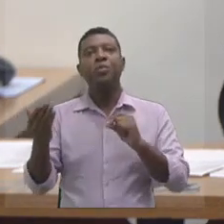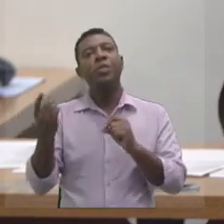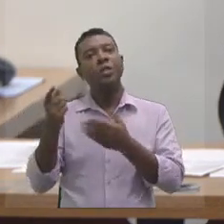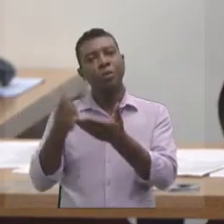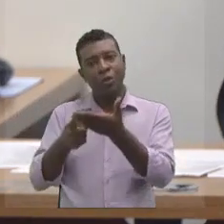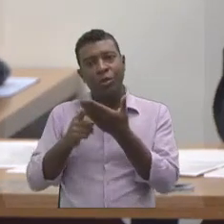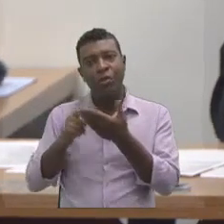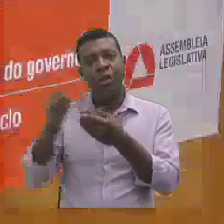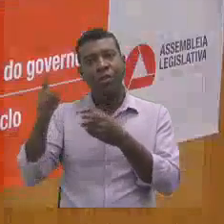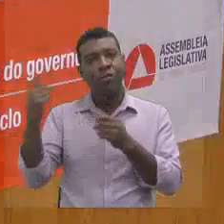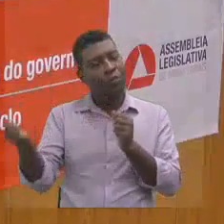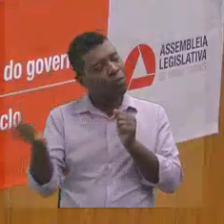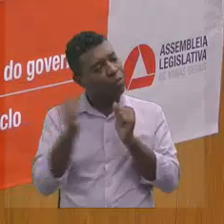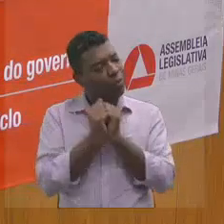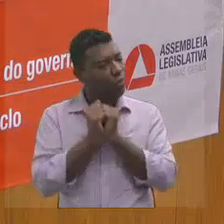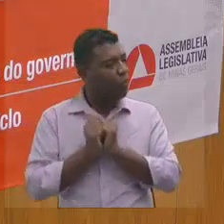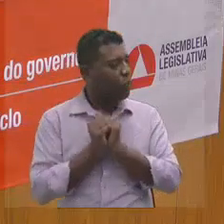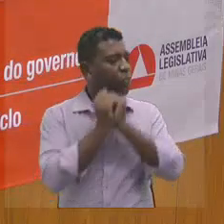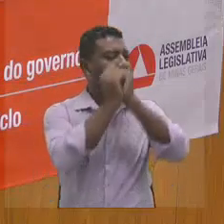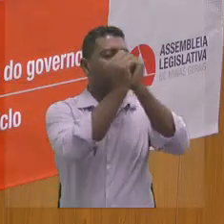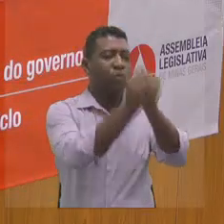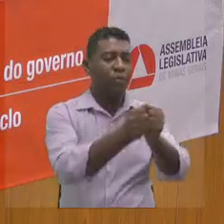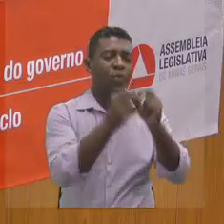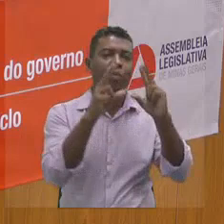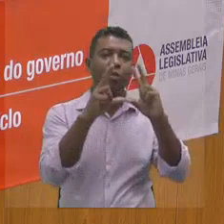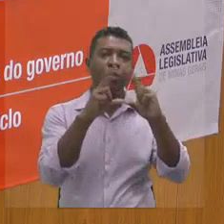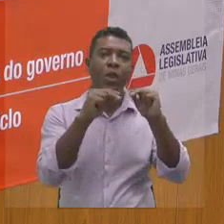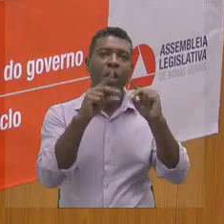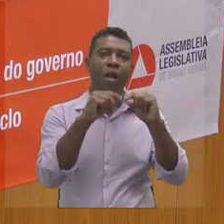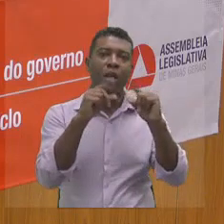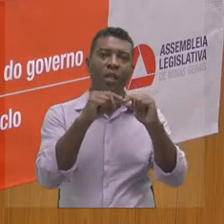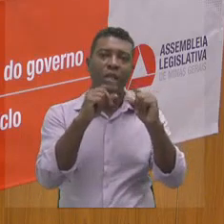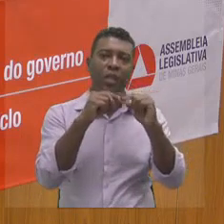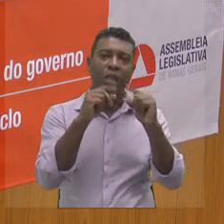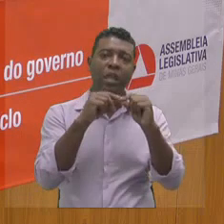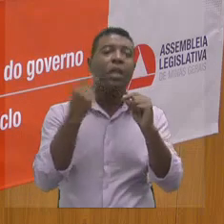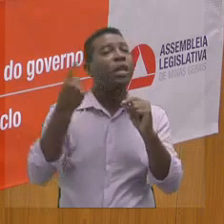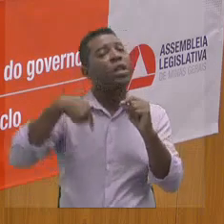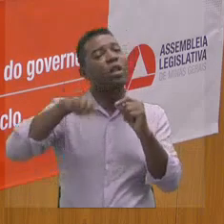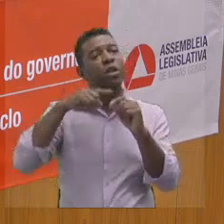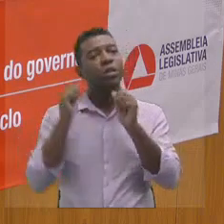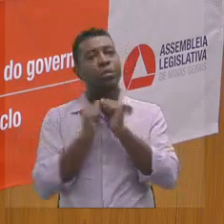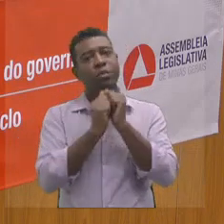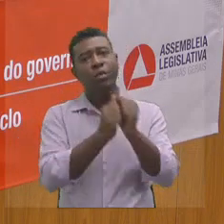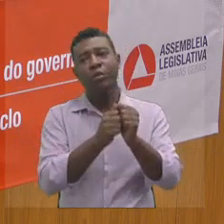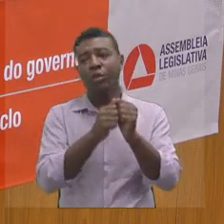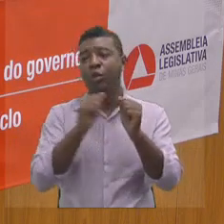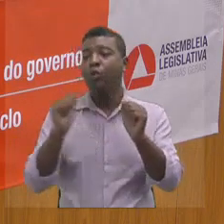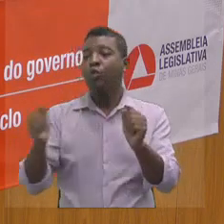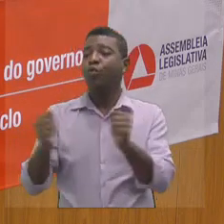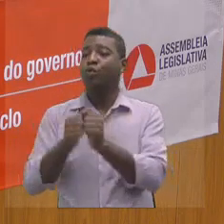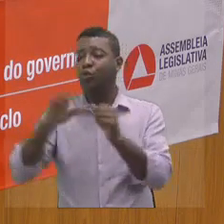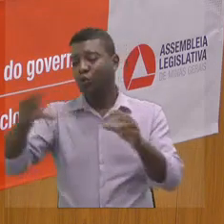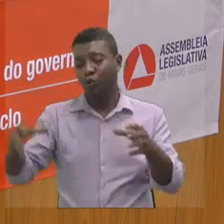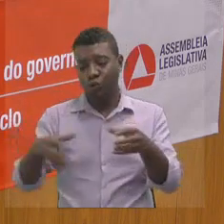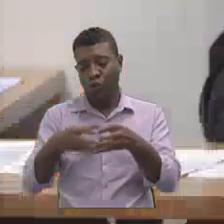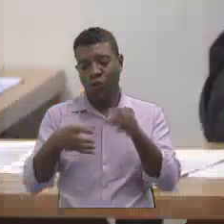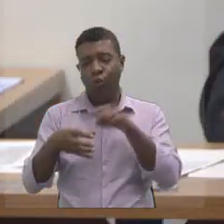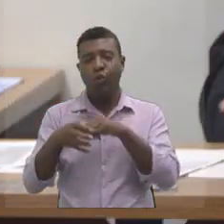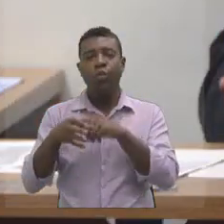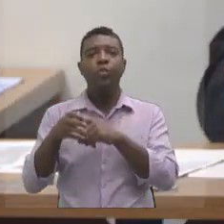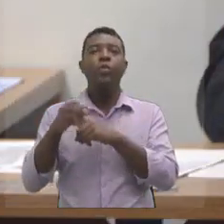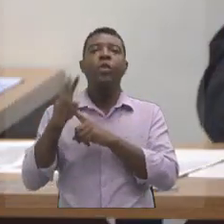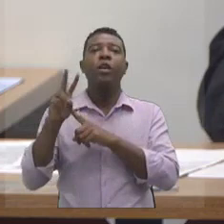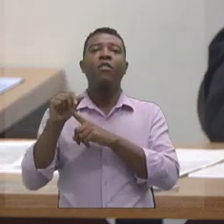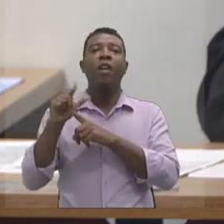ir a Brasília junto com alguns empreendedores do Vale do Aço para que a gente possa tratar dessa questão da modernização